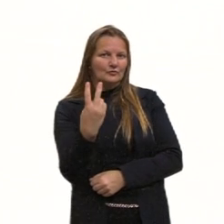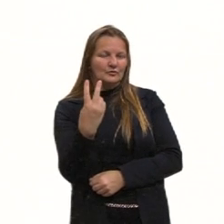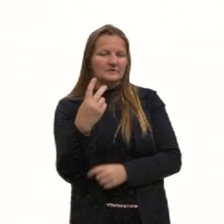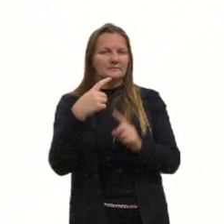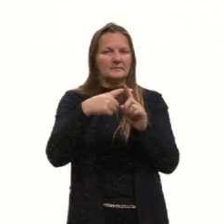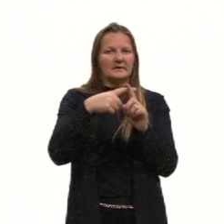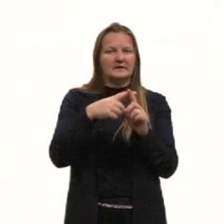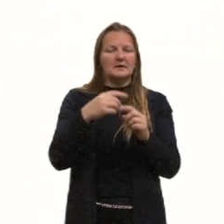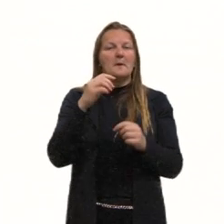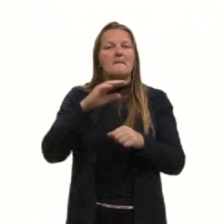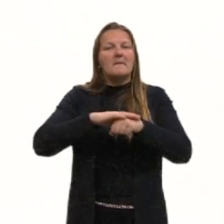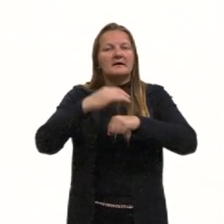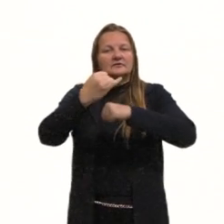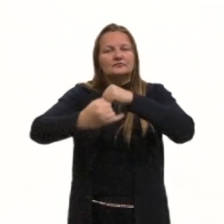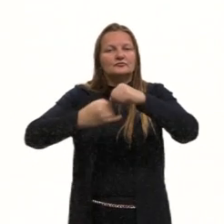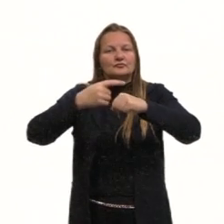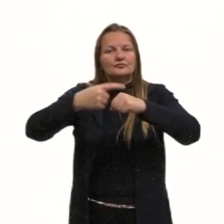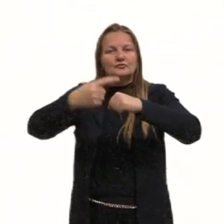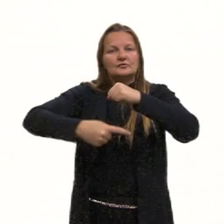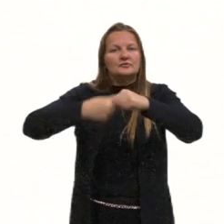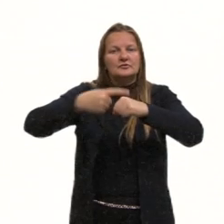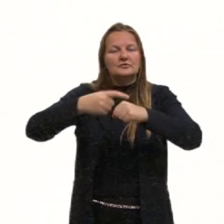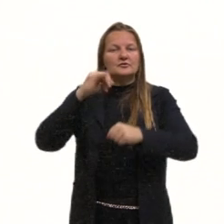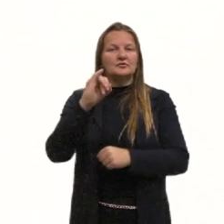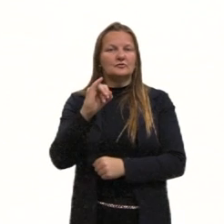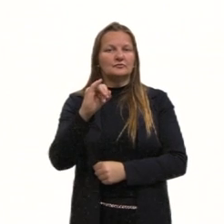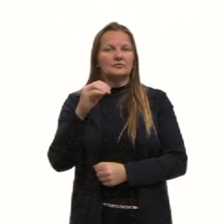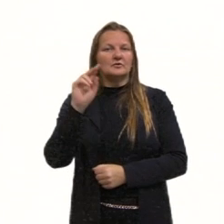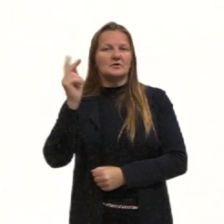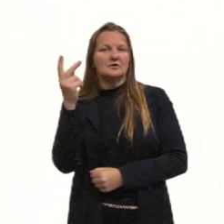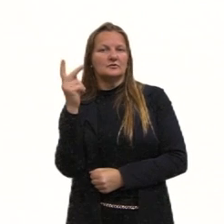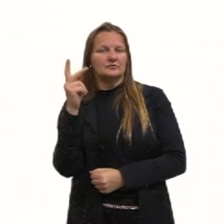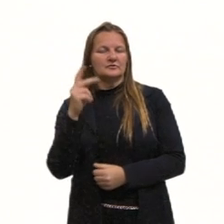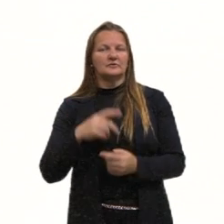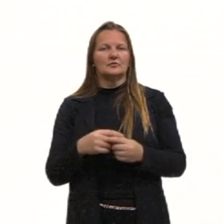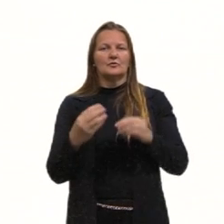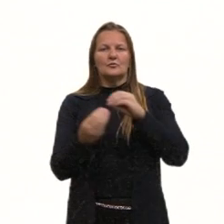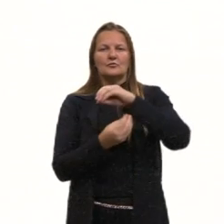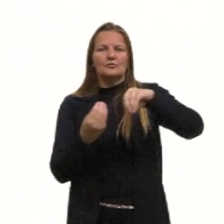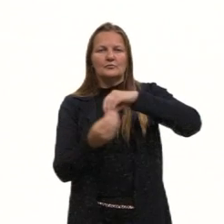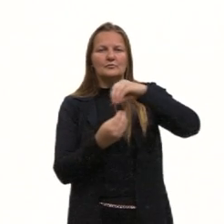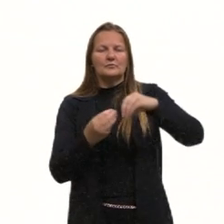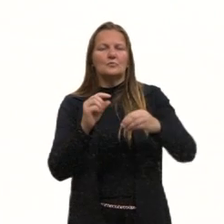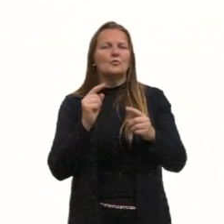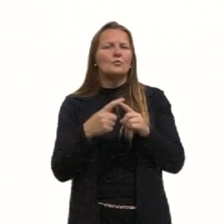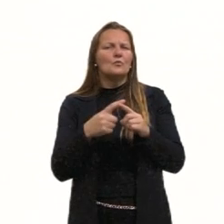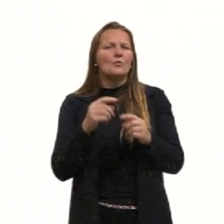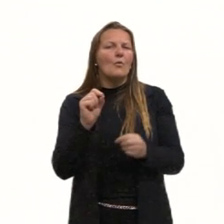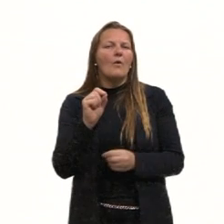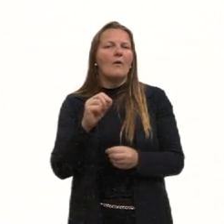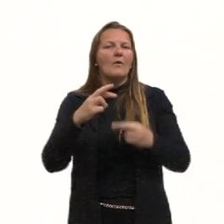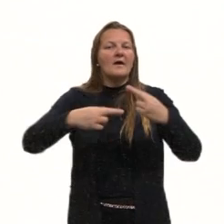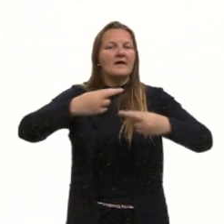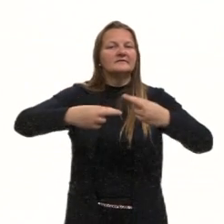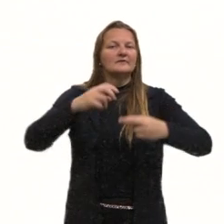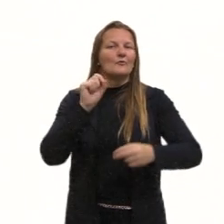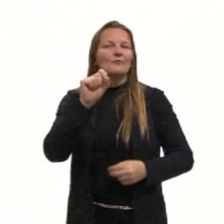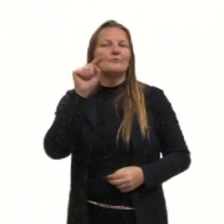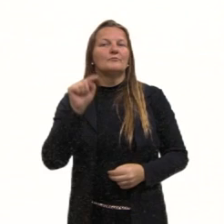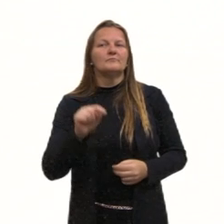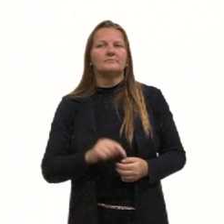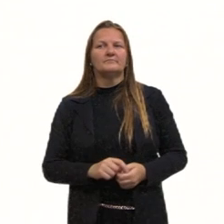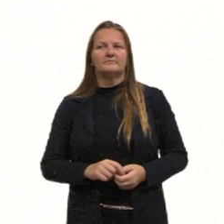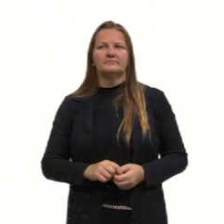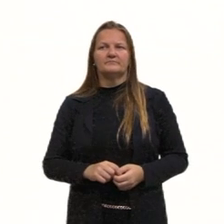mais dois Íons de hidrogênio então a ação do ácido ascórbico ocorre por meio de qual reação através